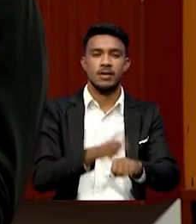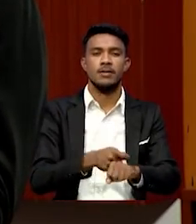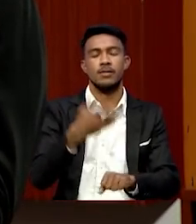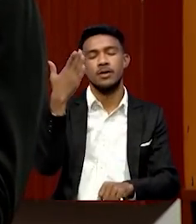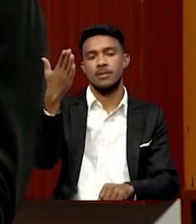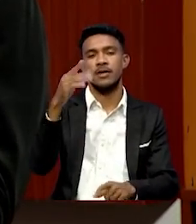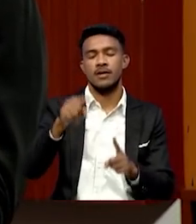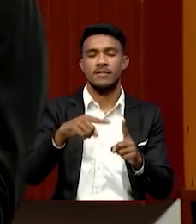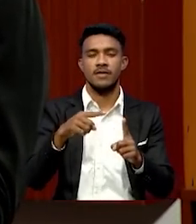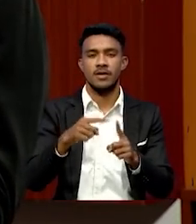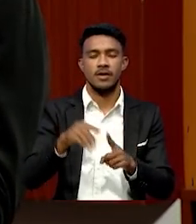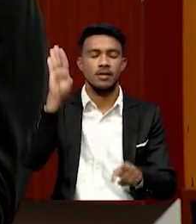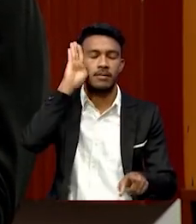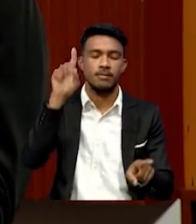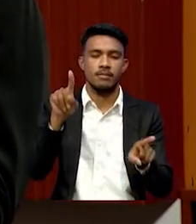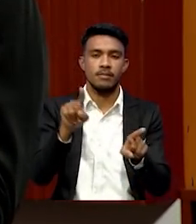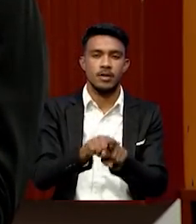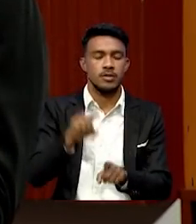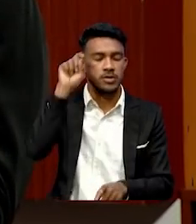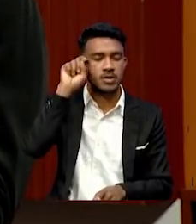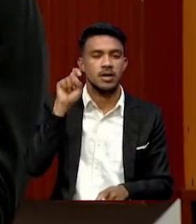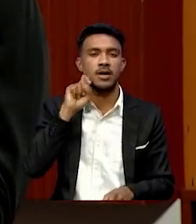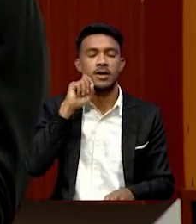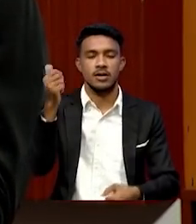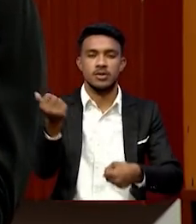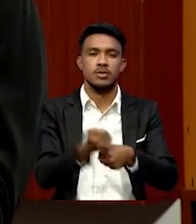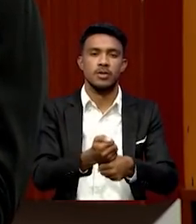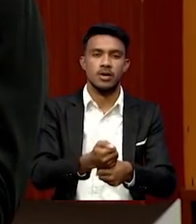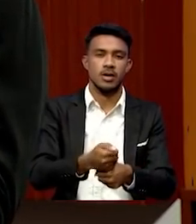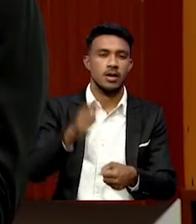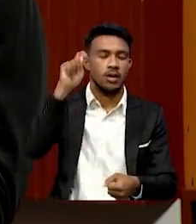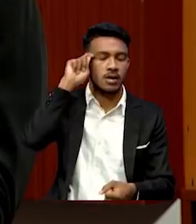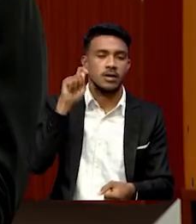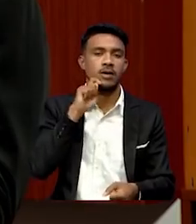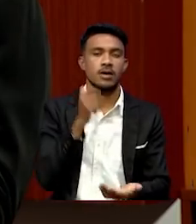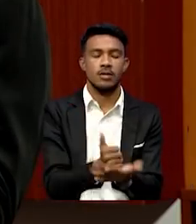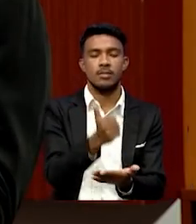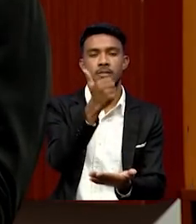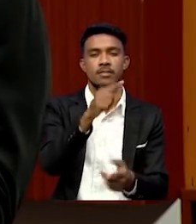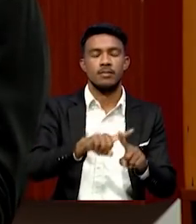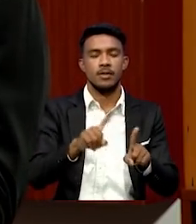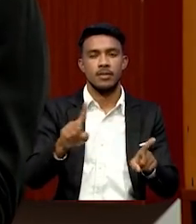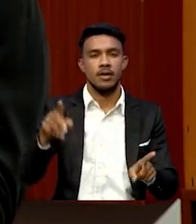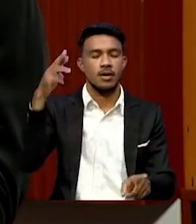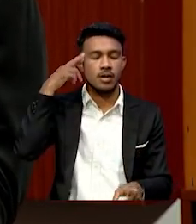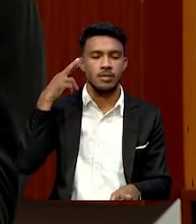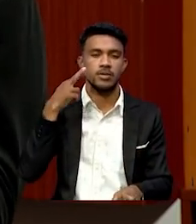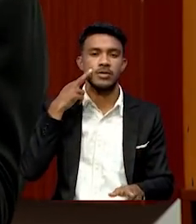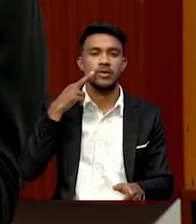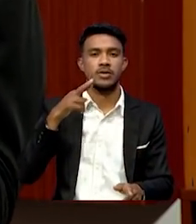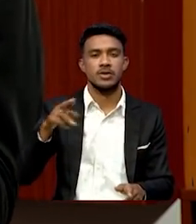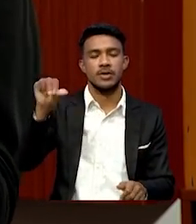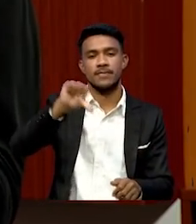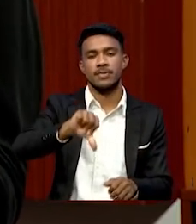Anhira Sanana Tula Lima vai Montaur Montaur Liu e Mão Ramos Mão Hortahela. E com